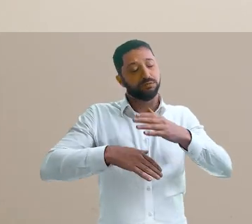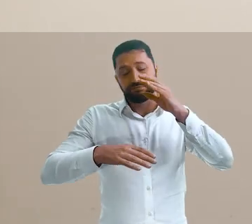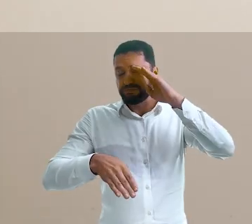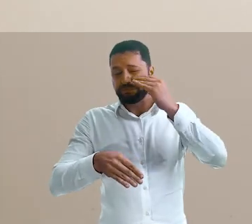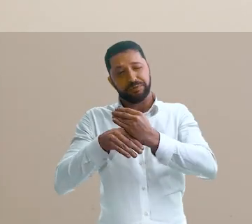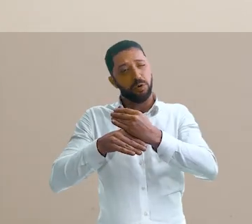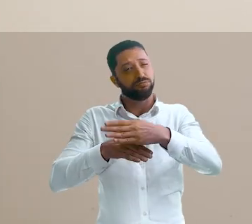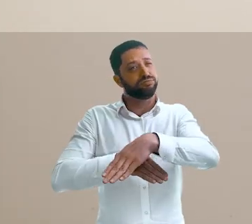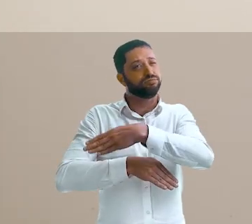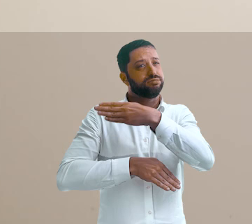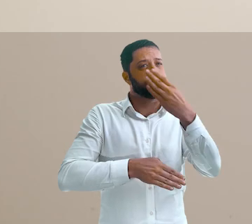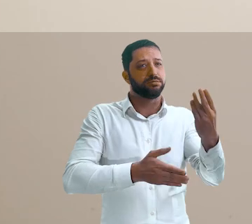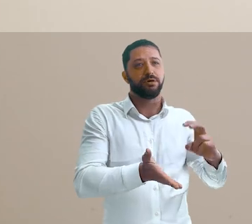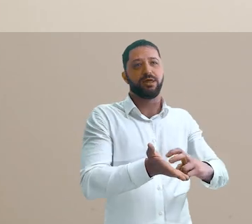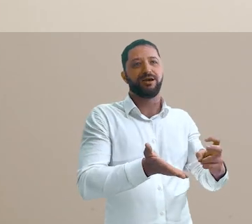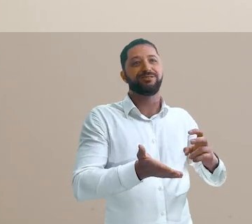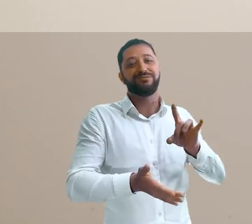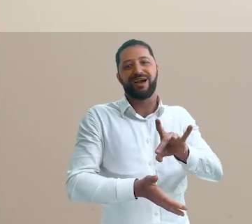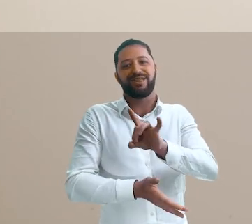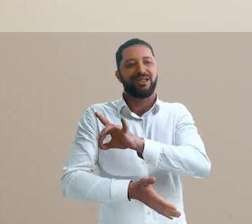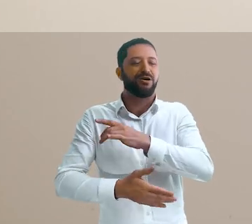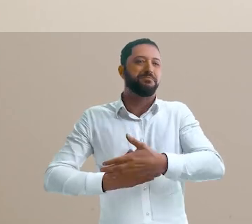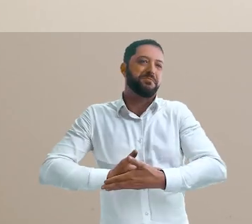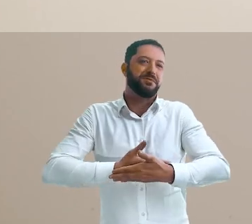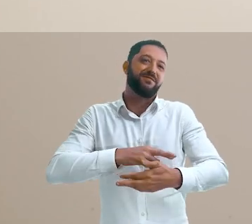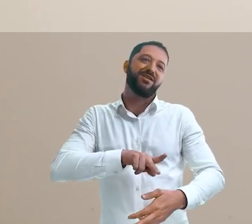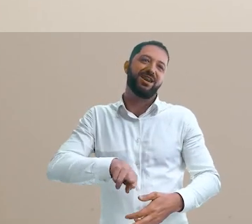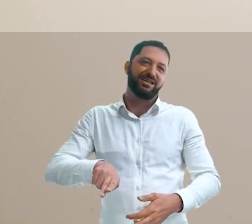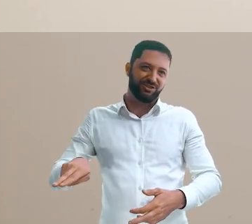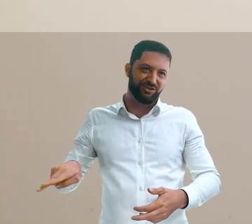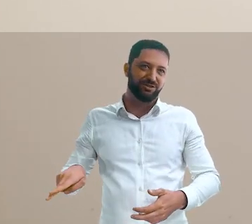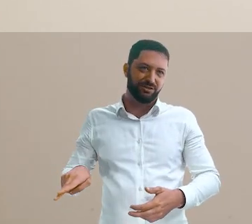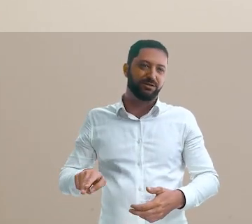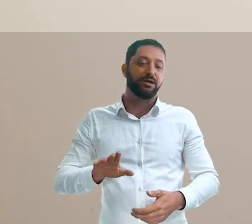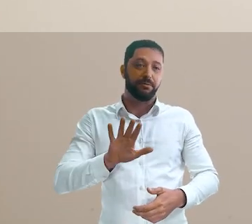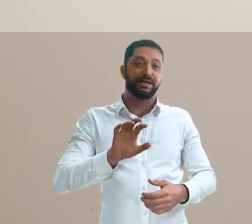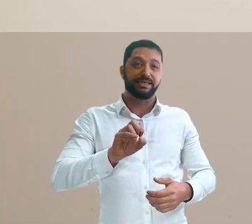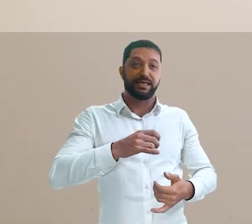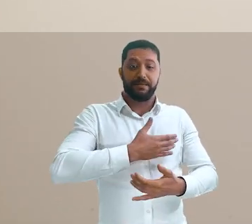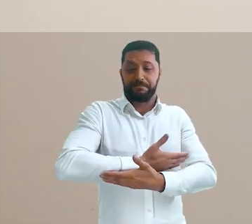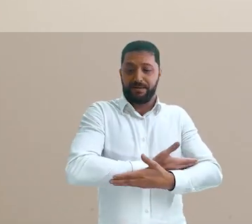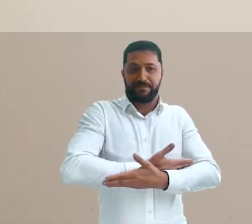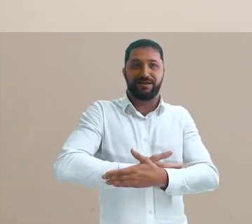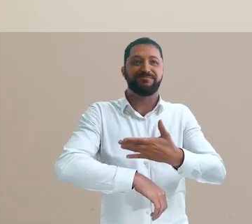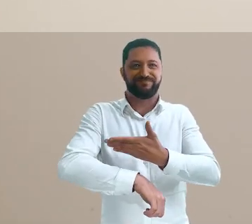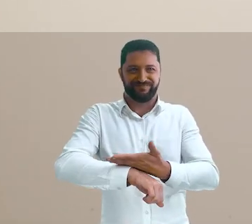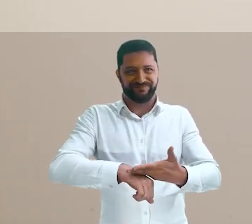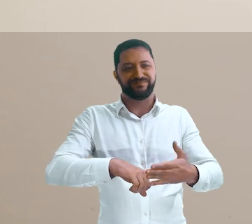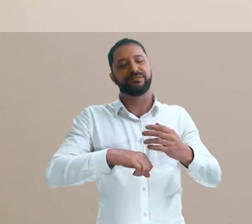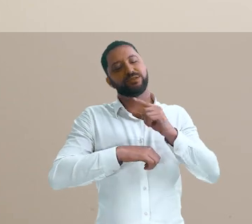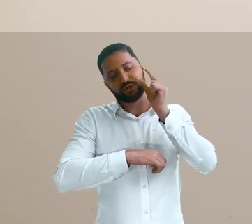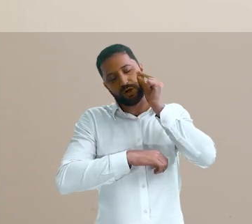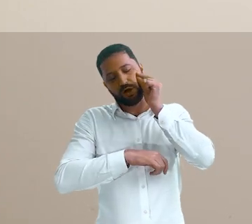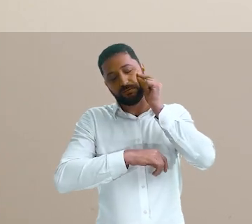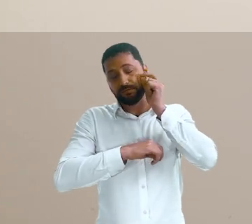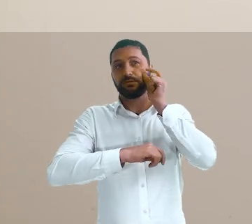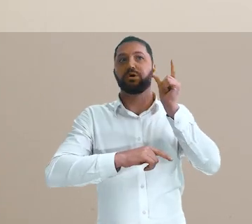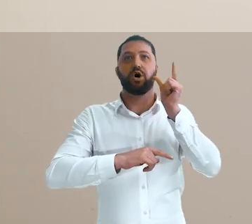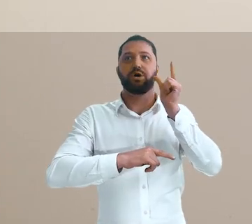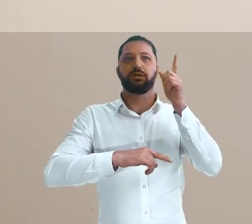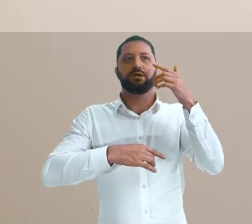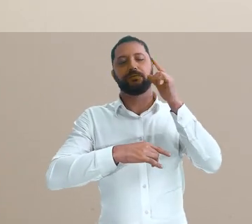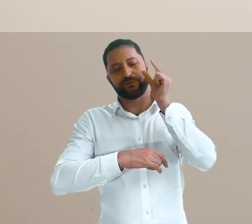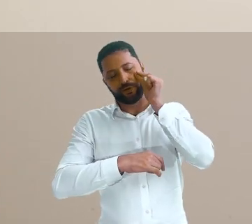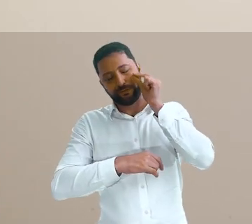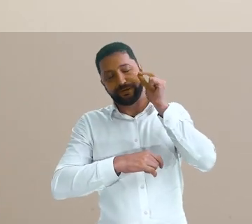noite, dormem até de manhã. Então, cada uma tem sua dinâmica. Mas quando você tem essa condição de uma criança que acorda várias